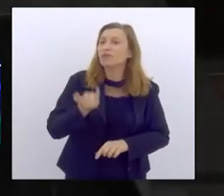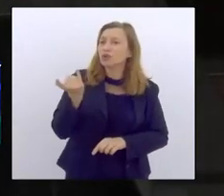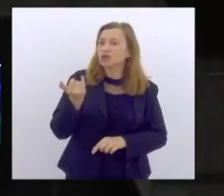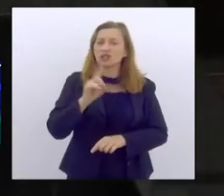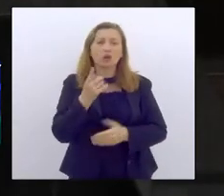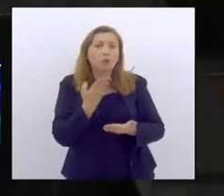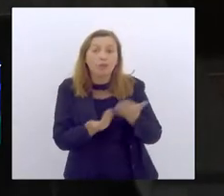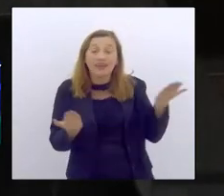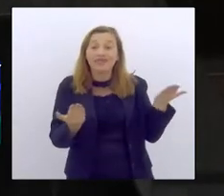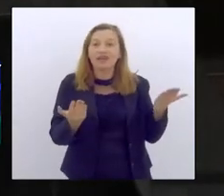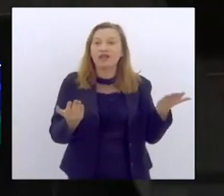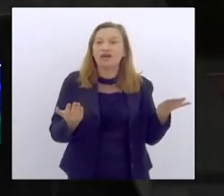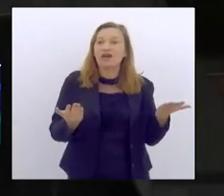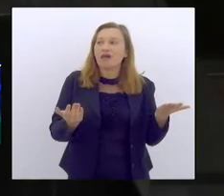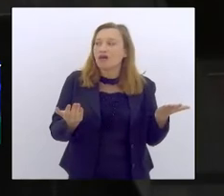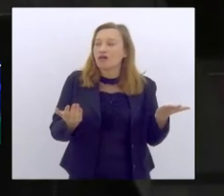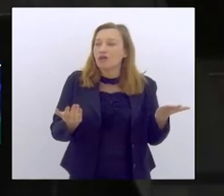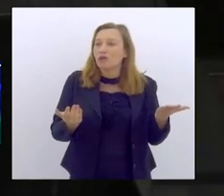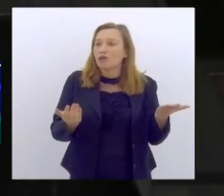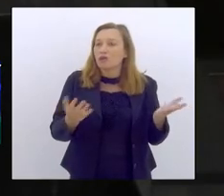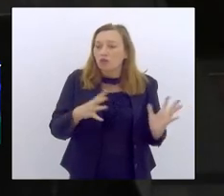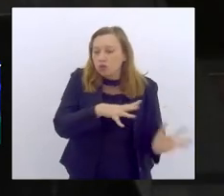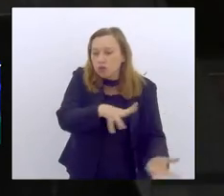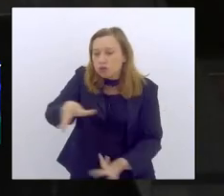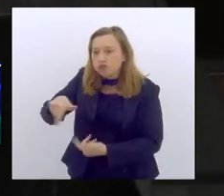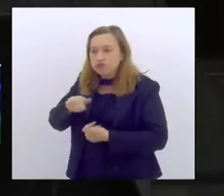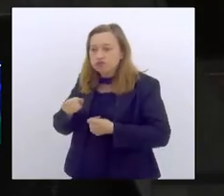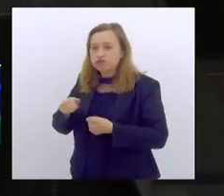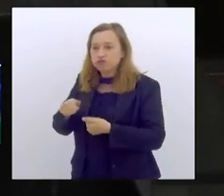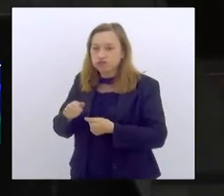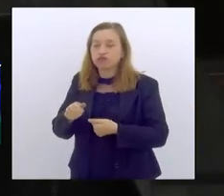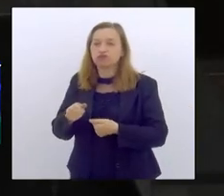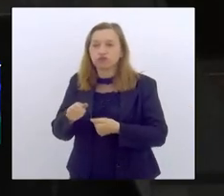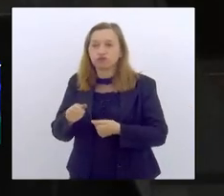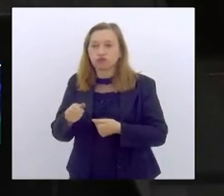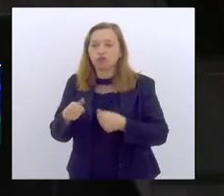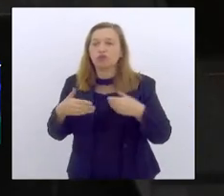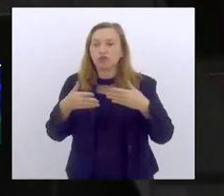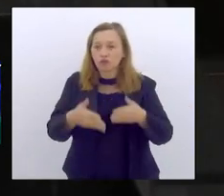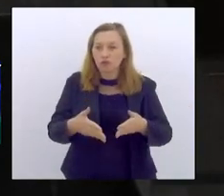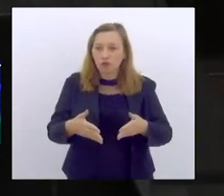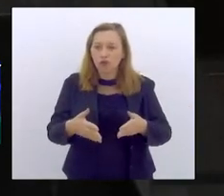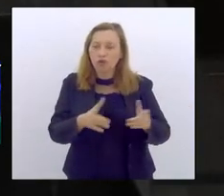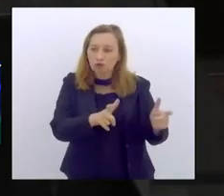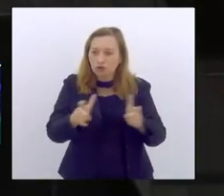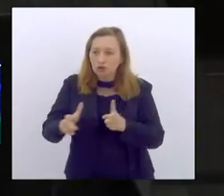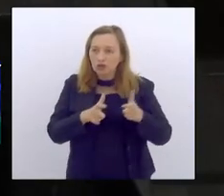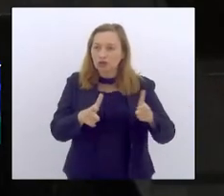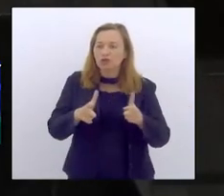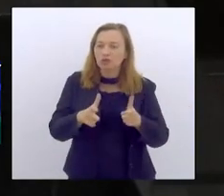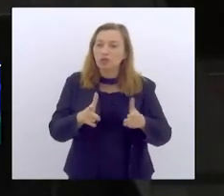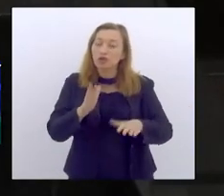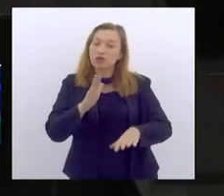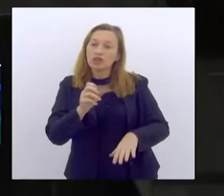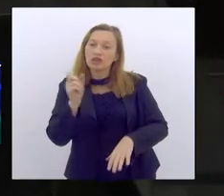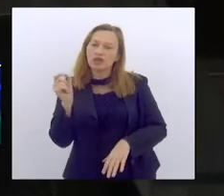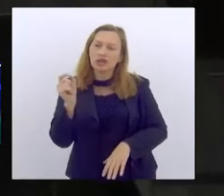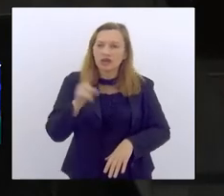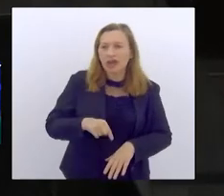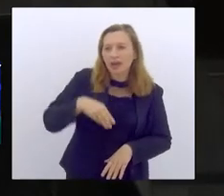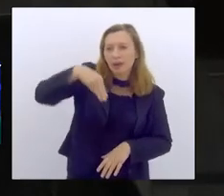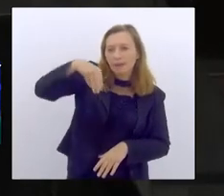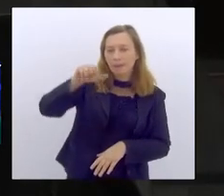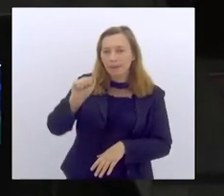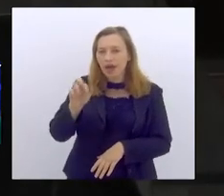não perder de vista que o Global abrange o local e o local está no global a uma dialética entre o que a macro e o que é